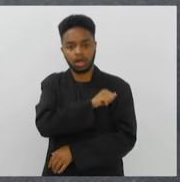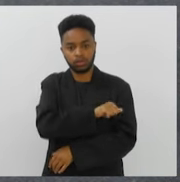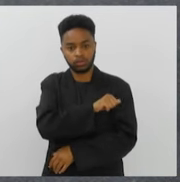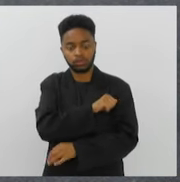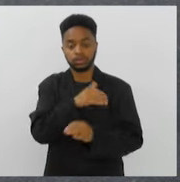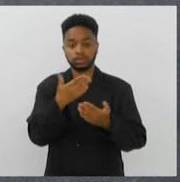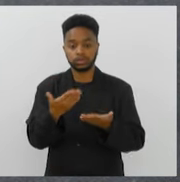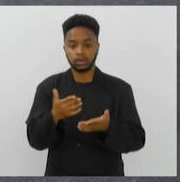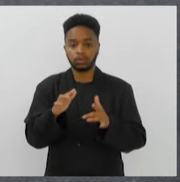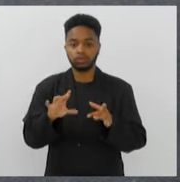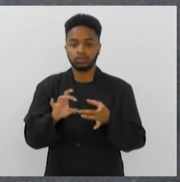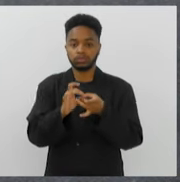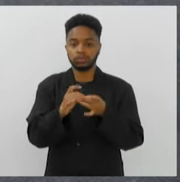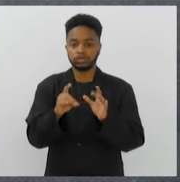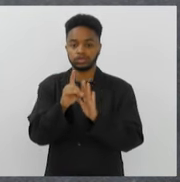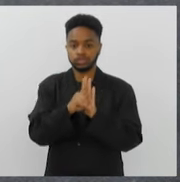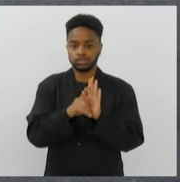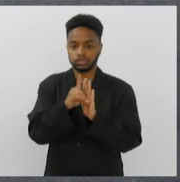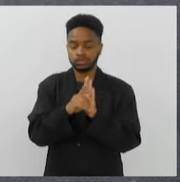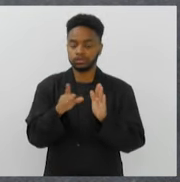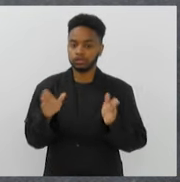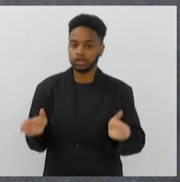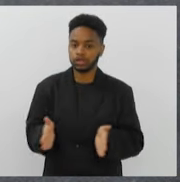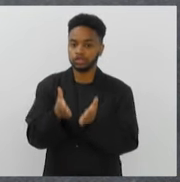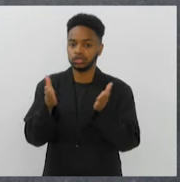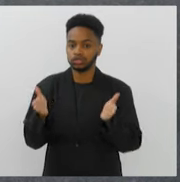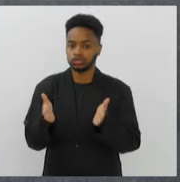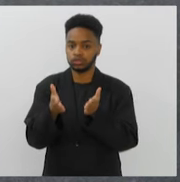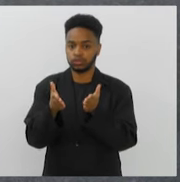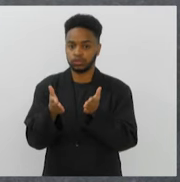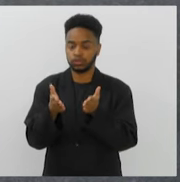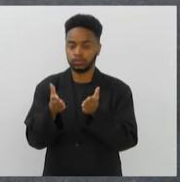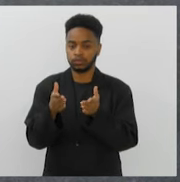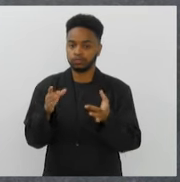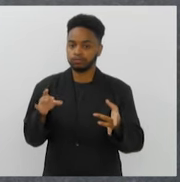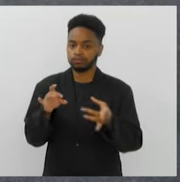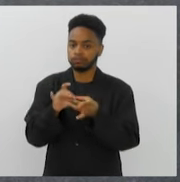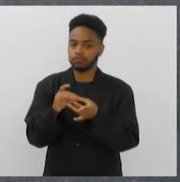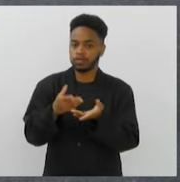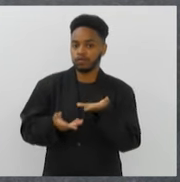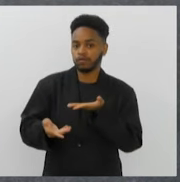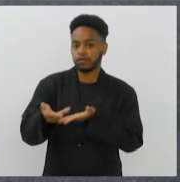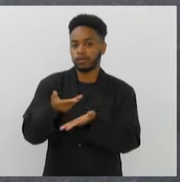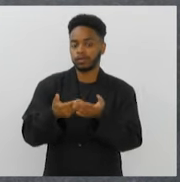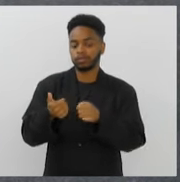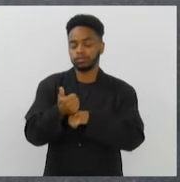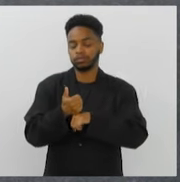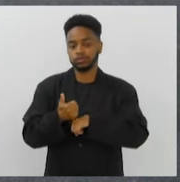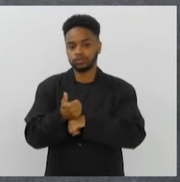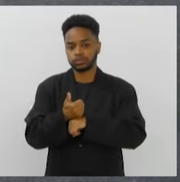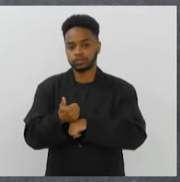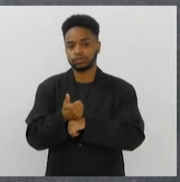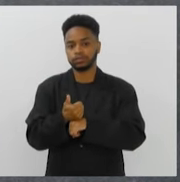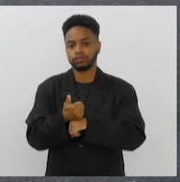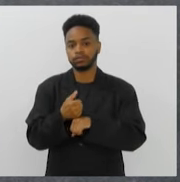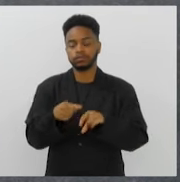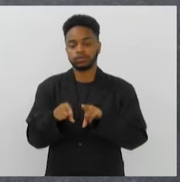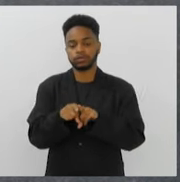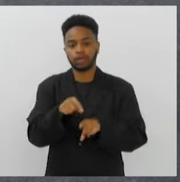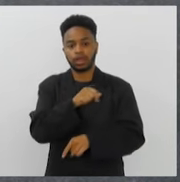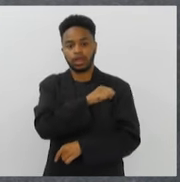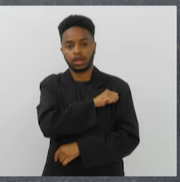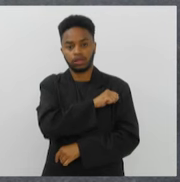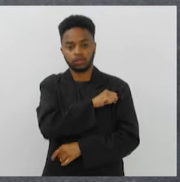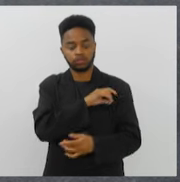de diretrizes que vão estimular, por um lado, o envolvimento do profissional, né, do aluno em